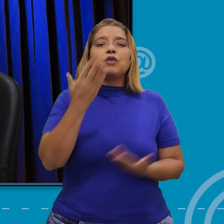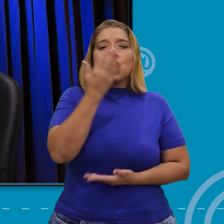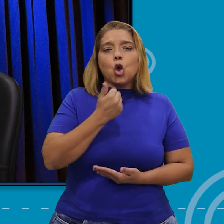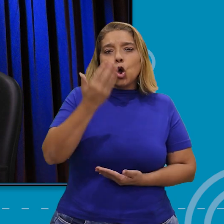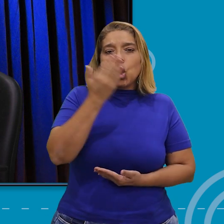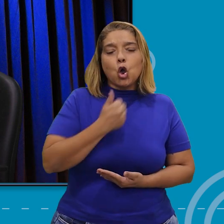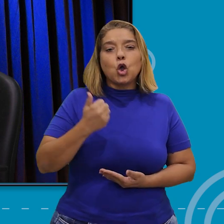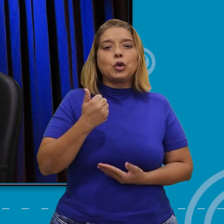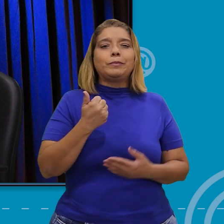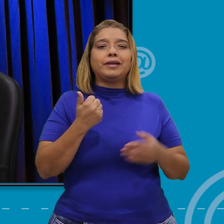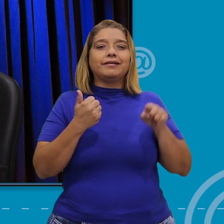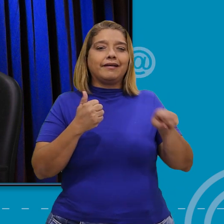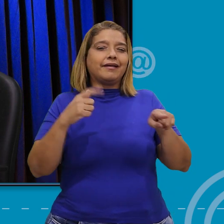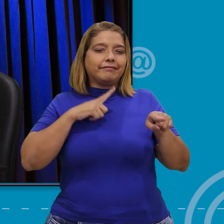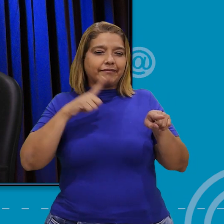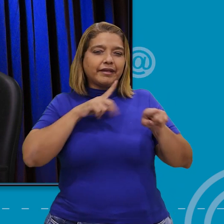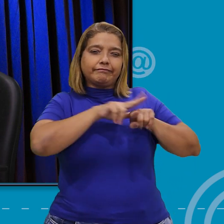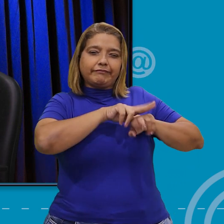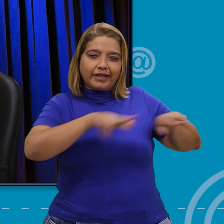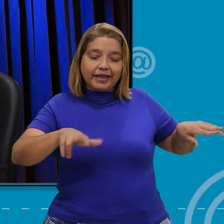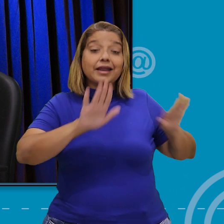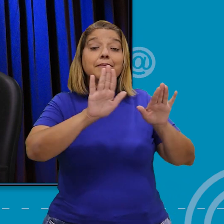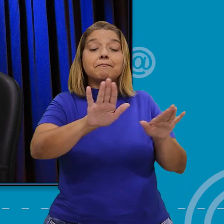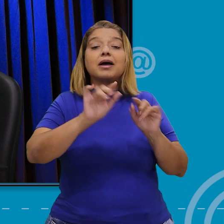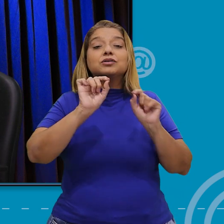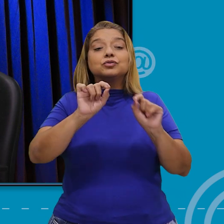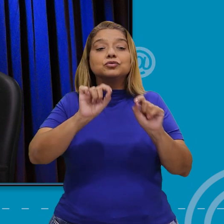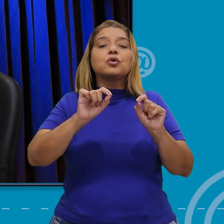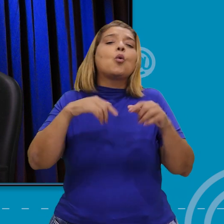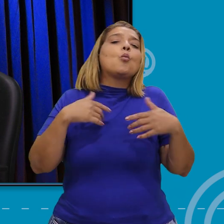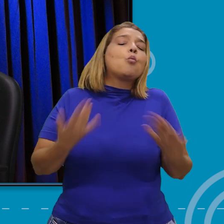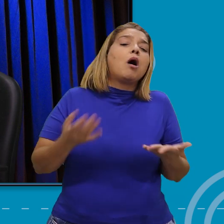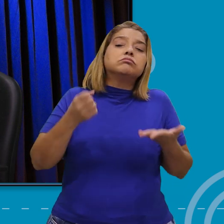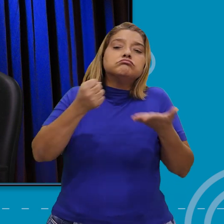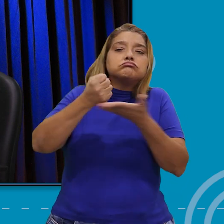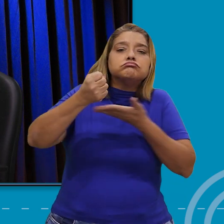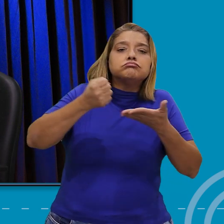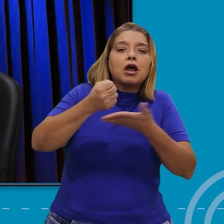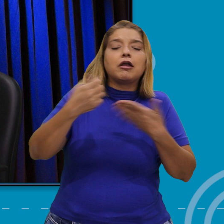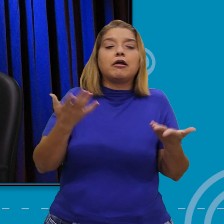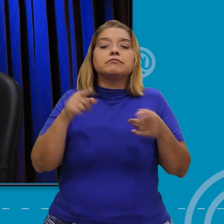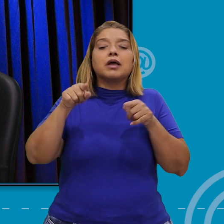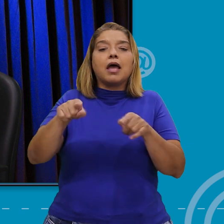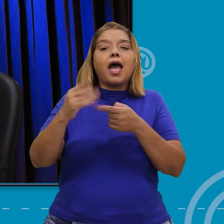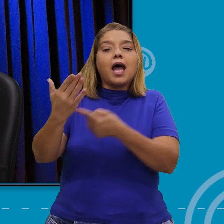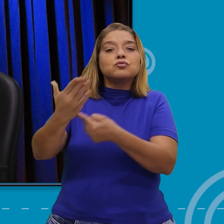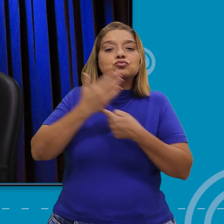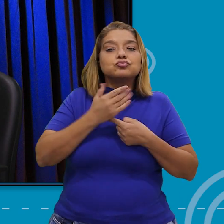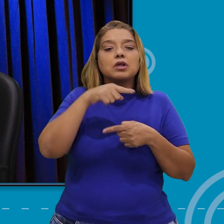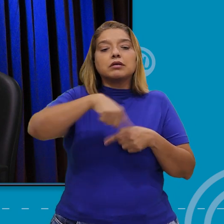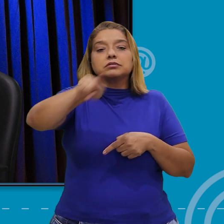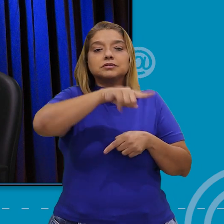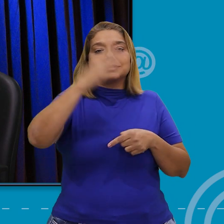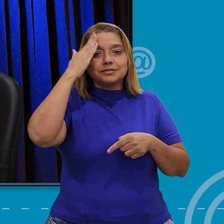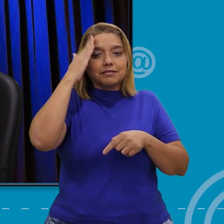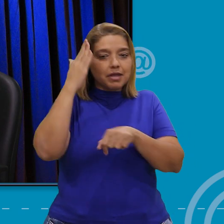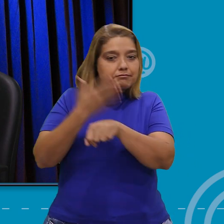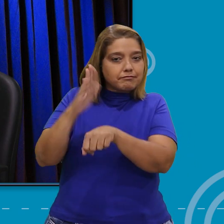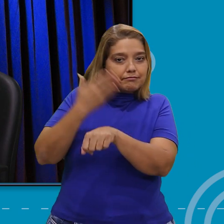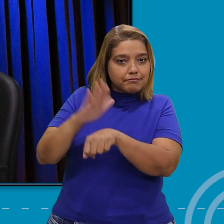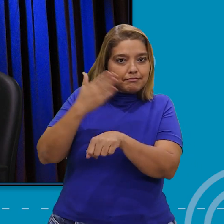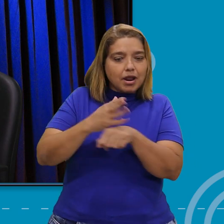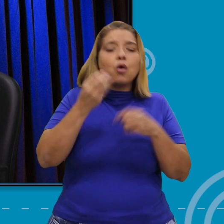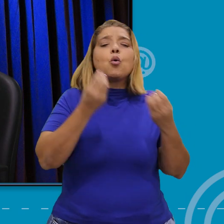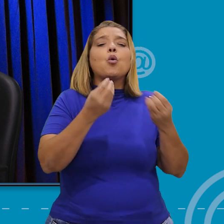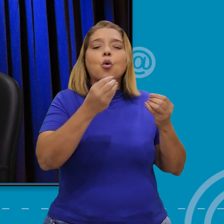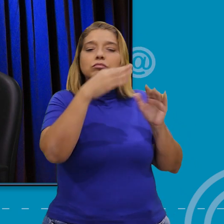uma alimentação segura, né, quais os parâmetros, né, quais os pilares que sustentam essa prática? é